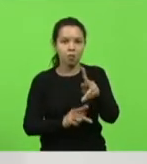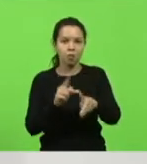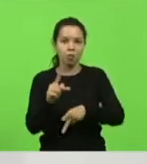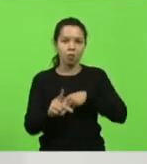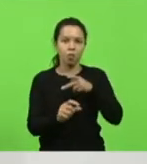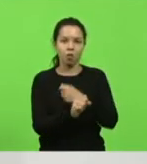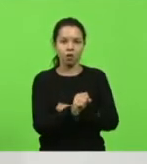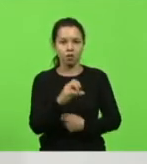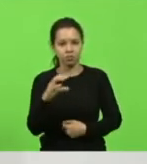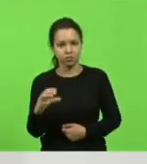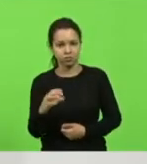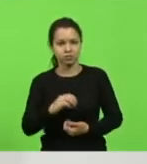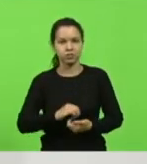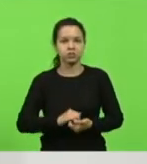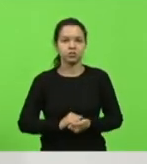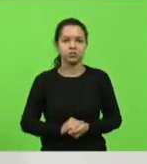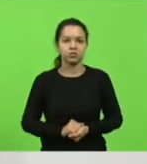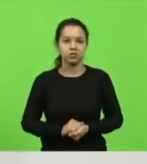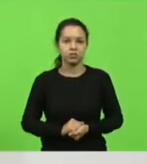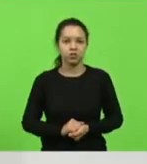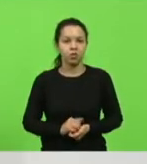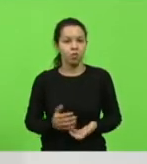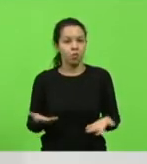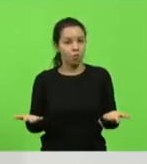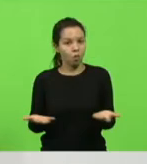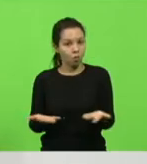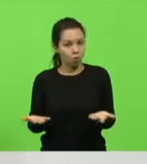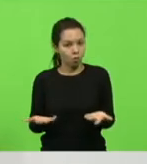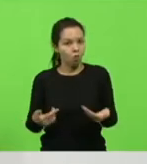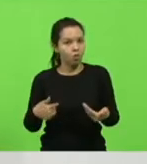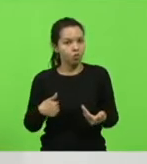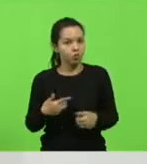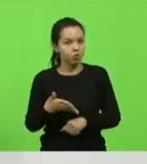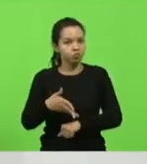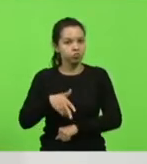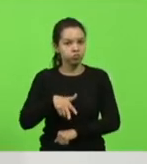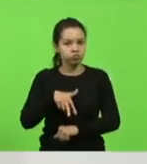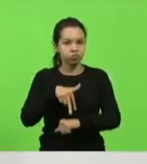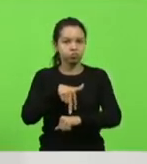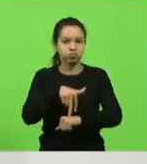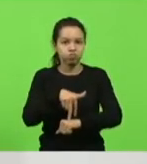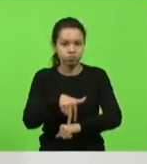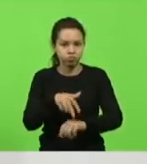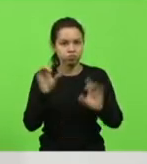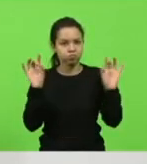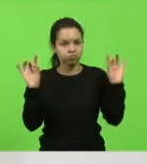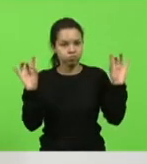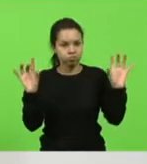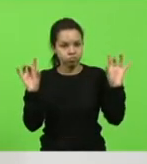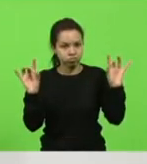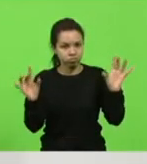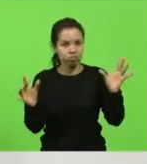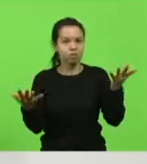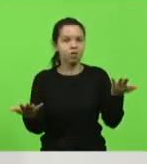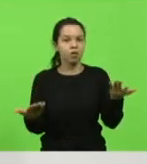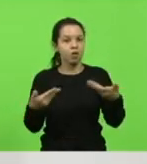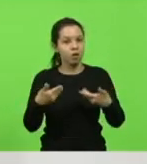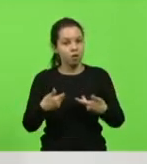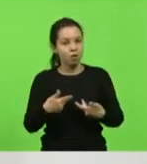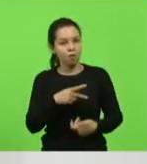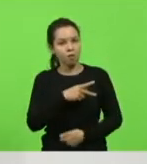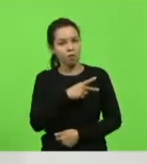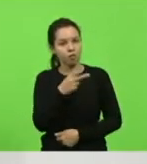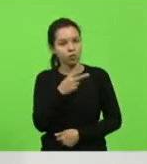compareço aqui nesta oportunidade na condição de vice-presidente do tribunal de justiça